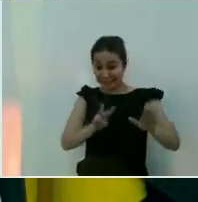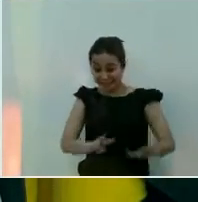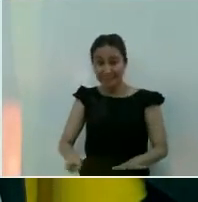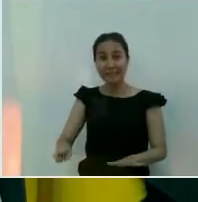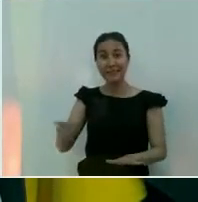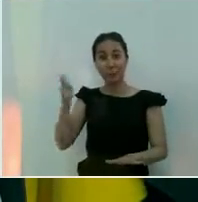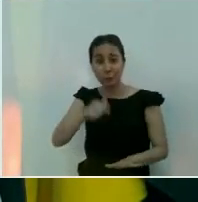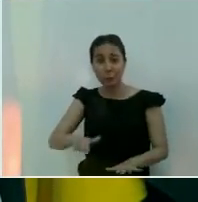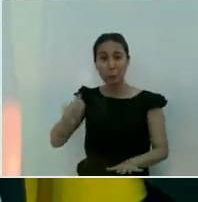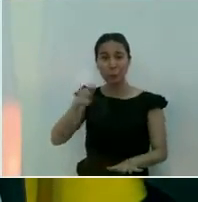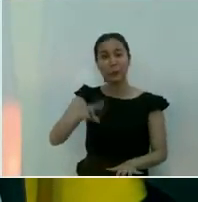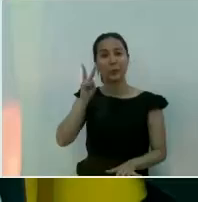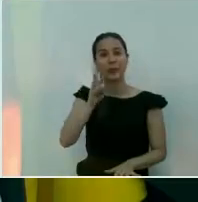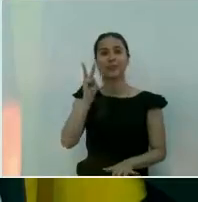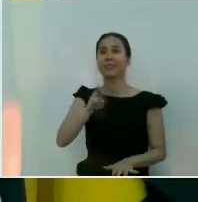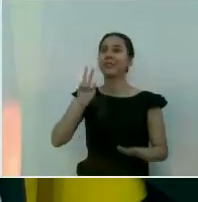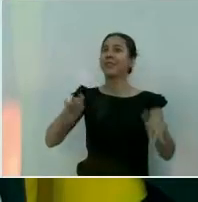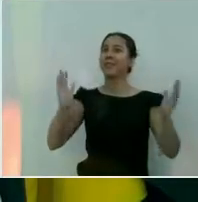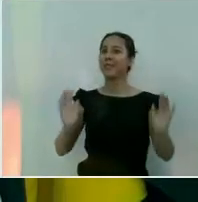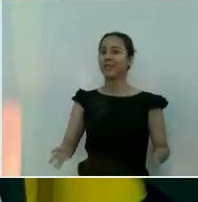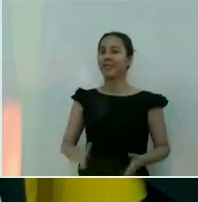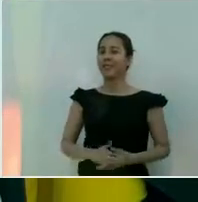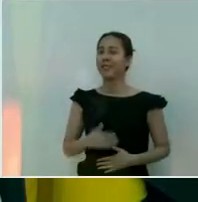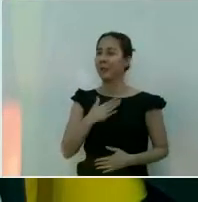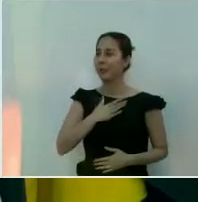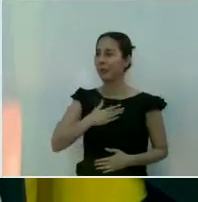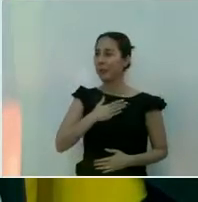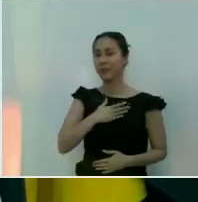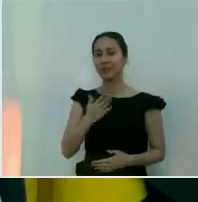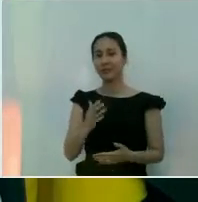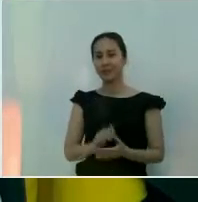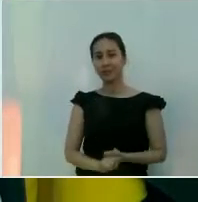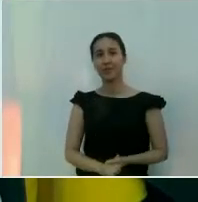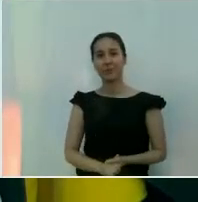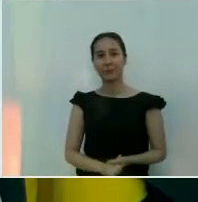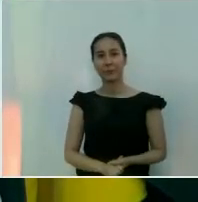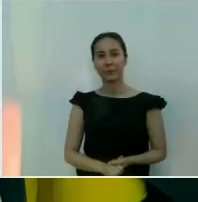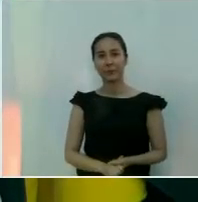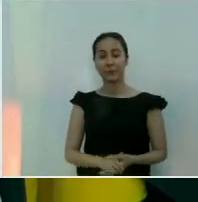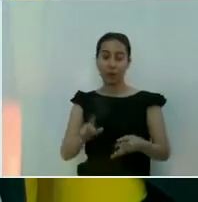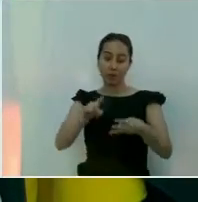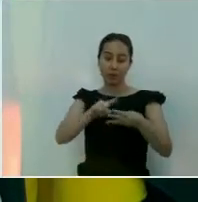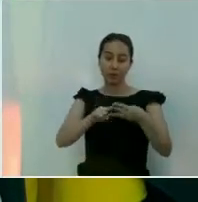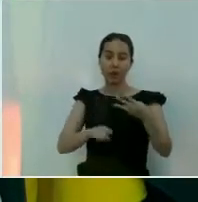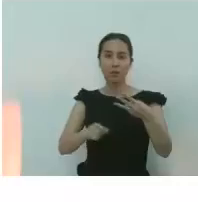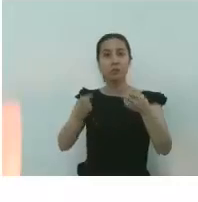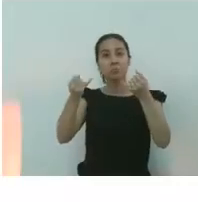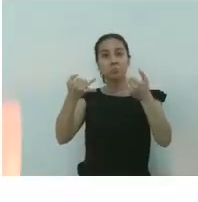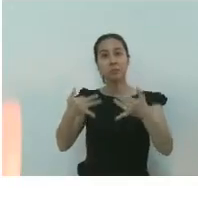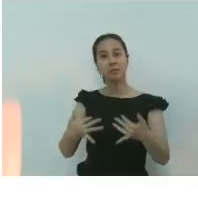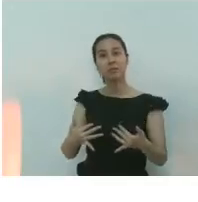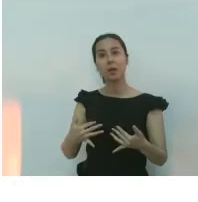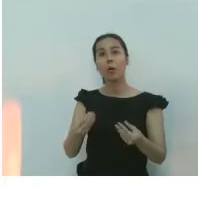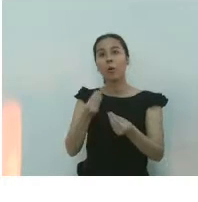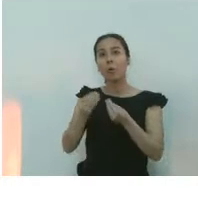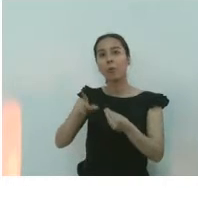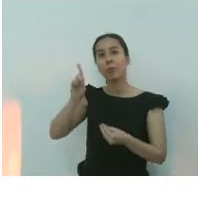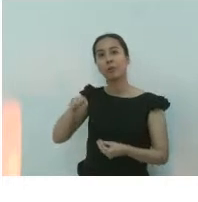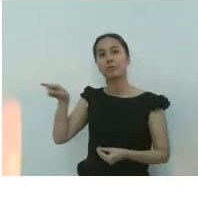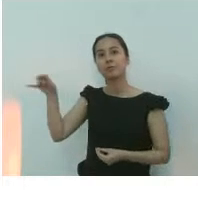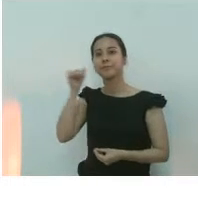então são três visões do que acontecia na itália naquela época a parte histórica turma já contou antes